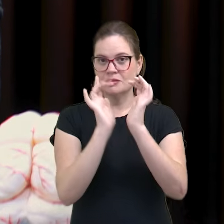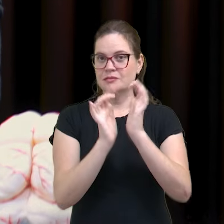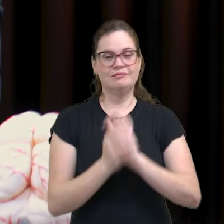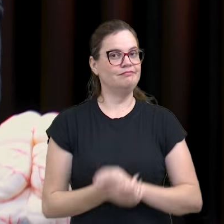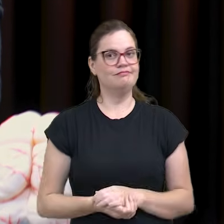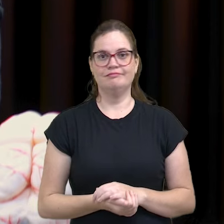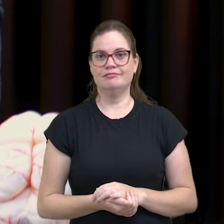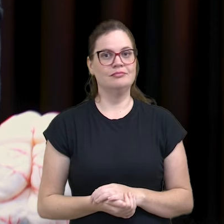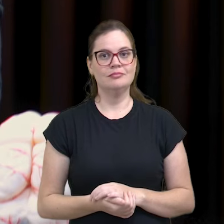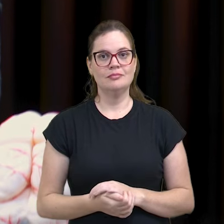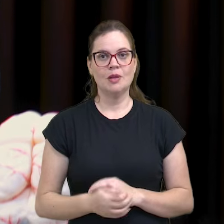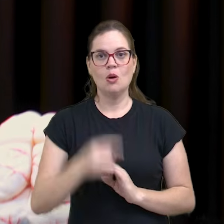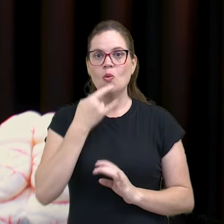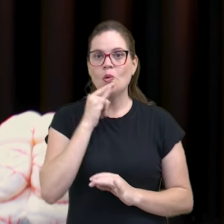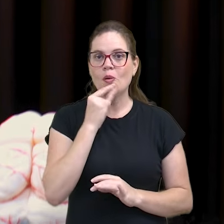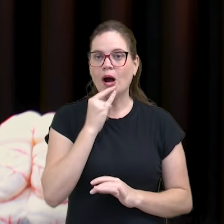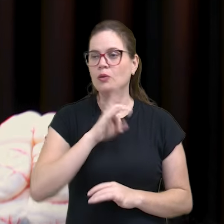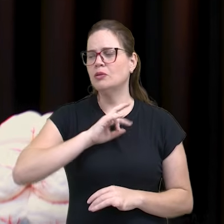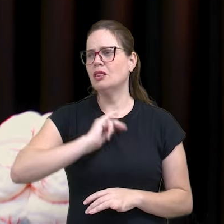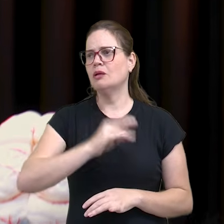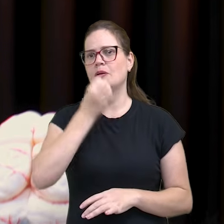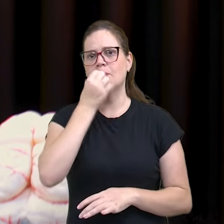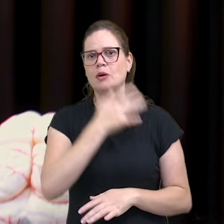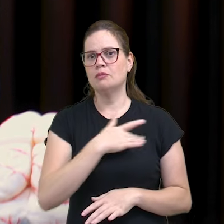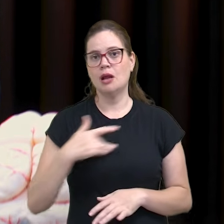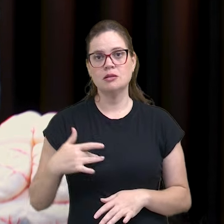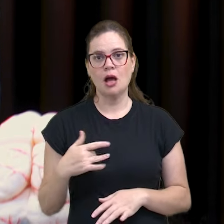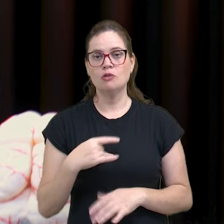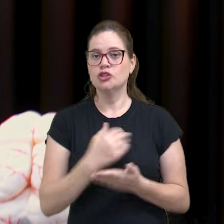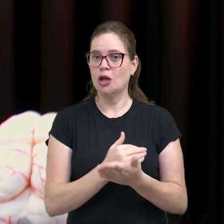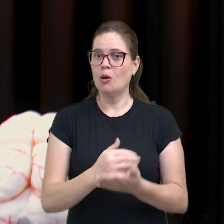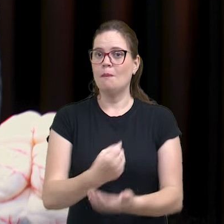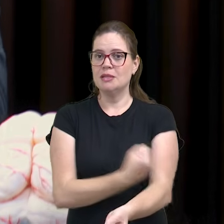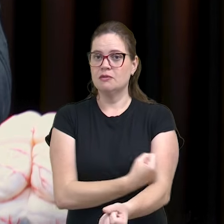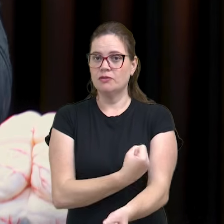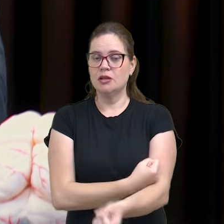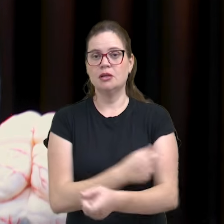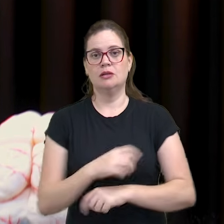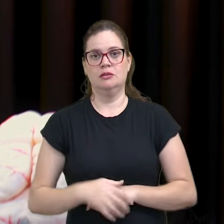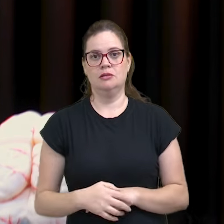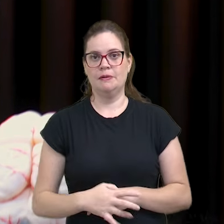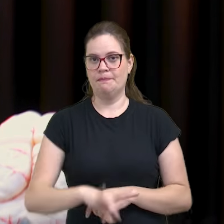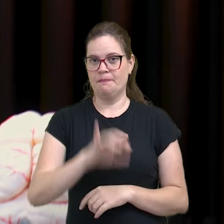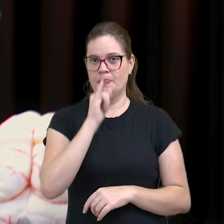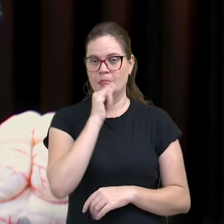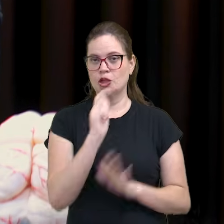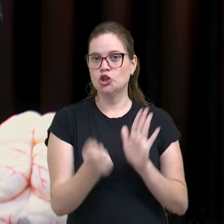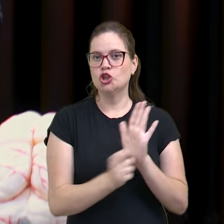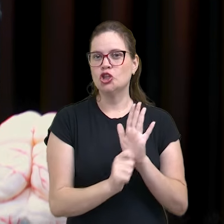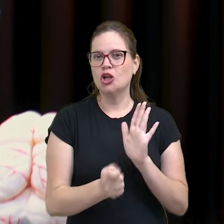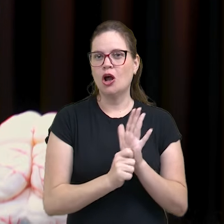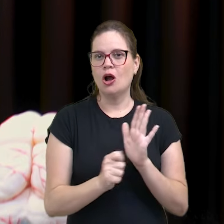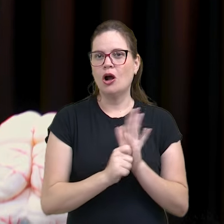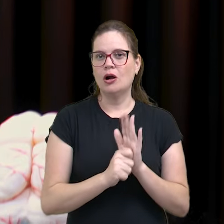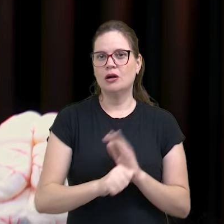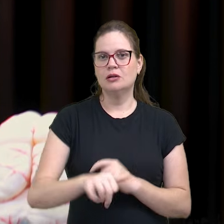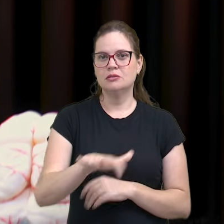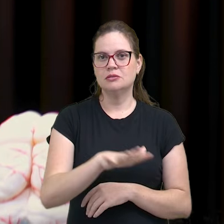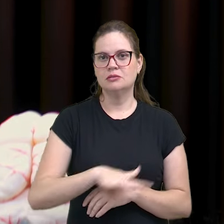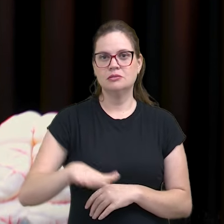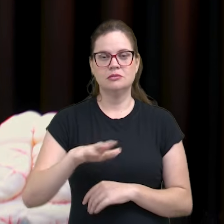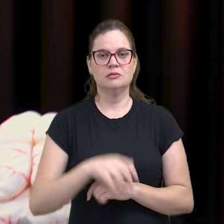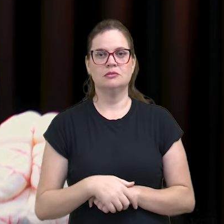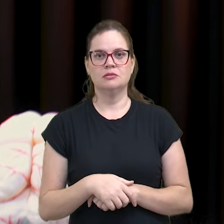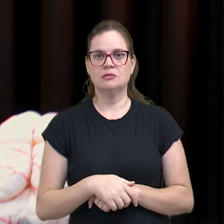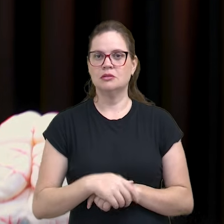saúde. E é onde leva o vício. Um exemplo aqui de uma droga comum aí na sociedade, e a nossa luta, né, para preservar